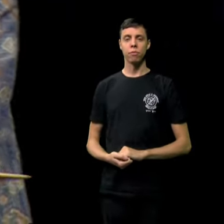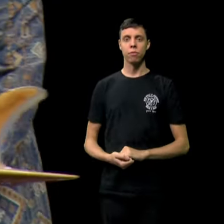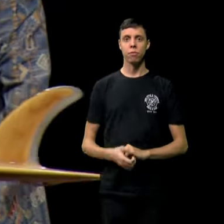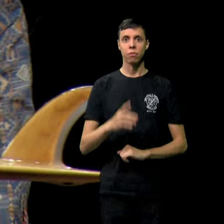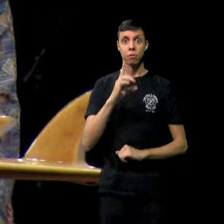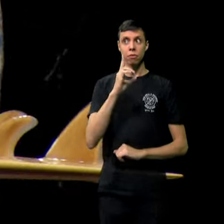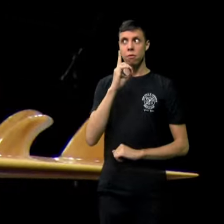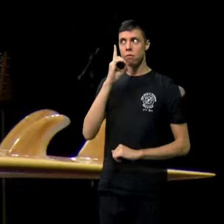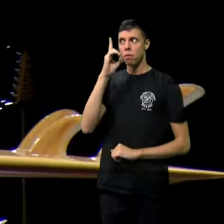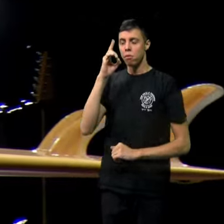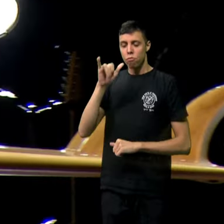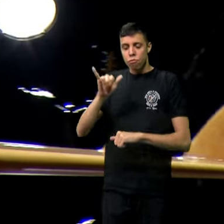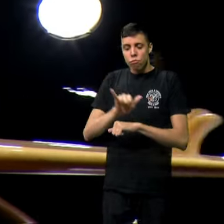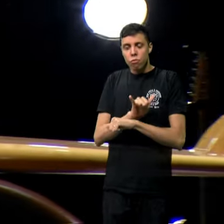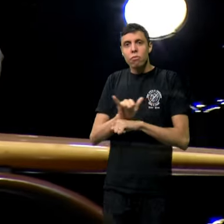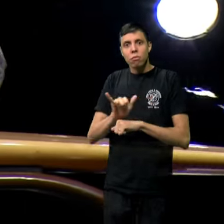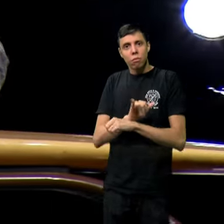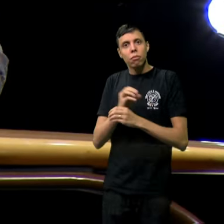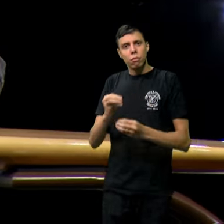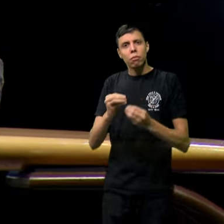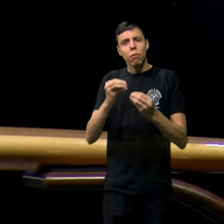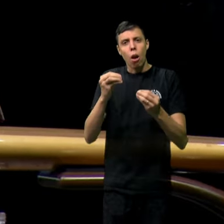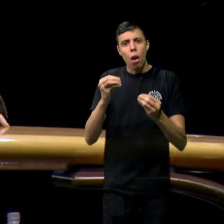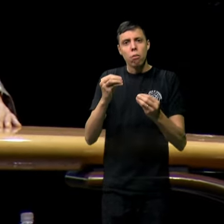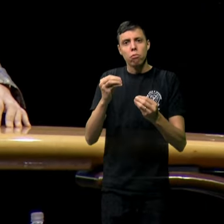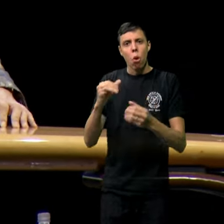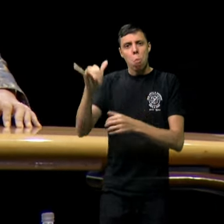Deus te dá estratégia. Deus te dá um manto de autoridade.